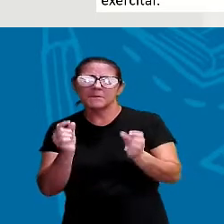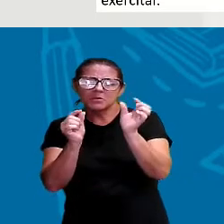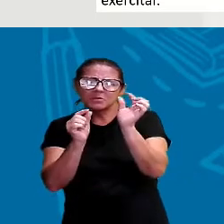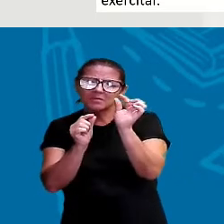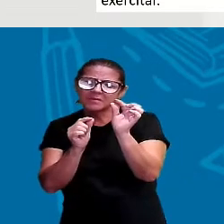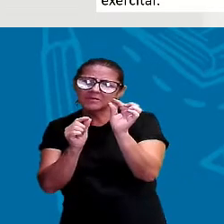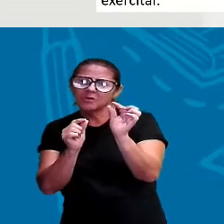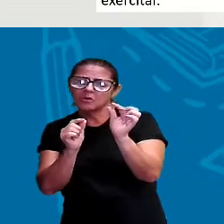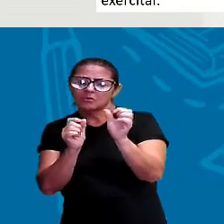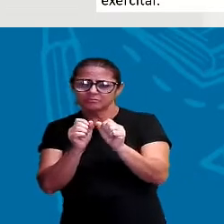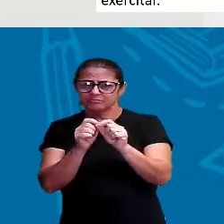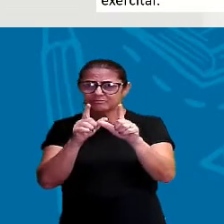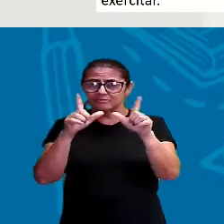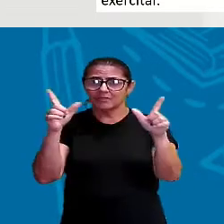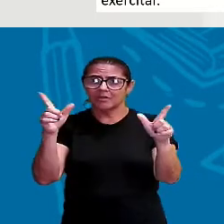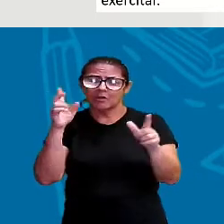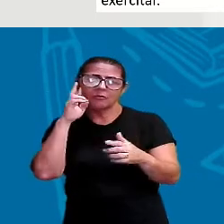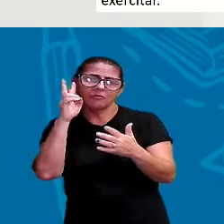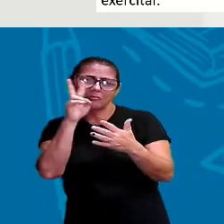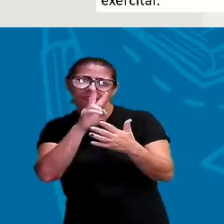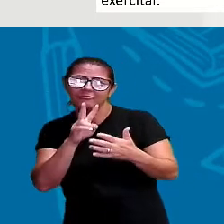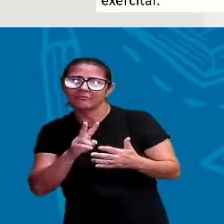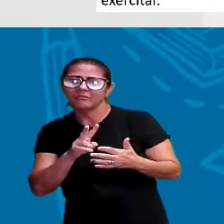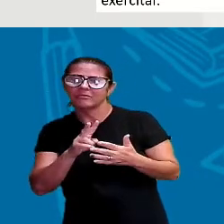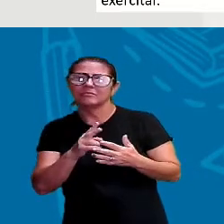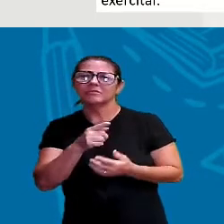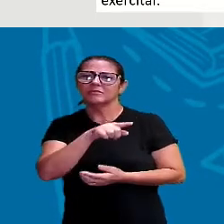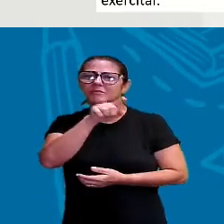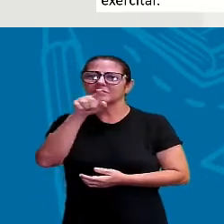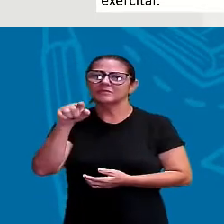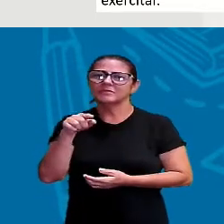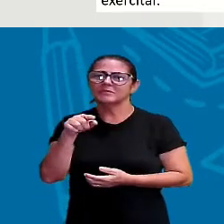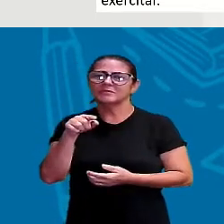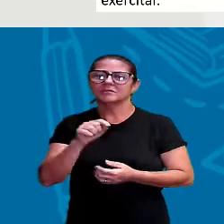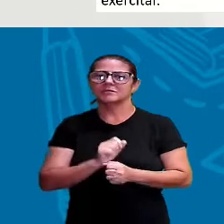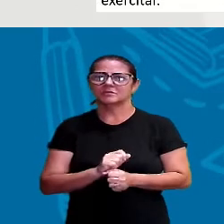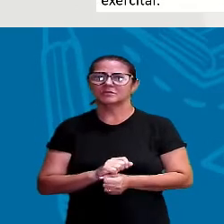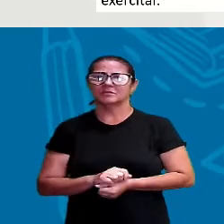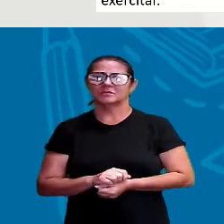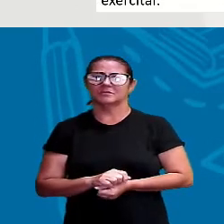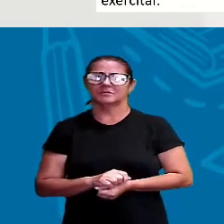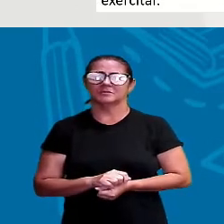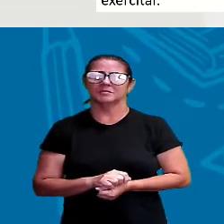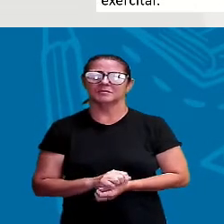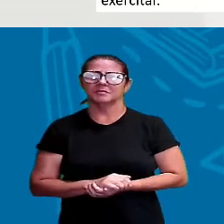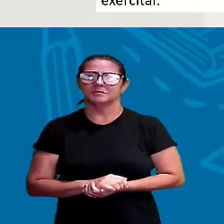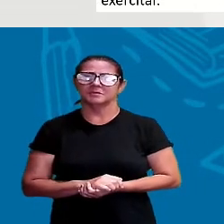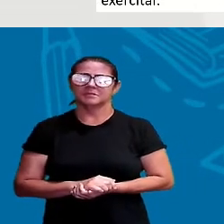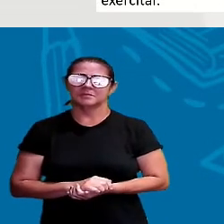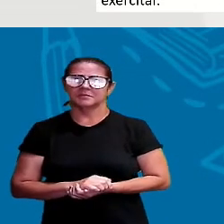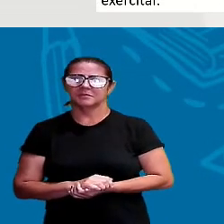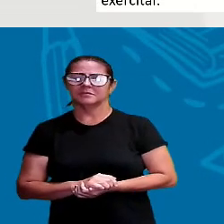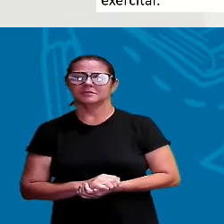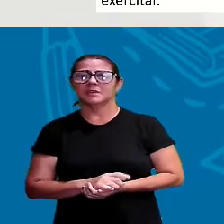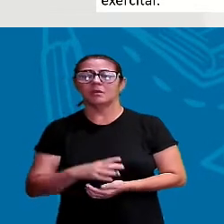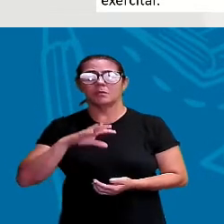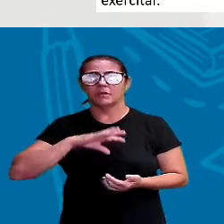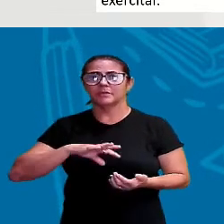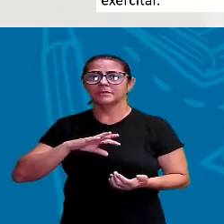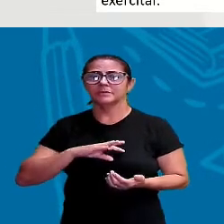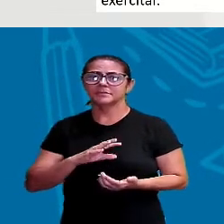menor, então eu vou dar uma lidinha aqui para vocês e vocês só conseguem enxergar com maior aí exatidão a parte que está em